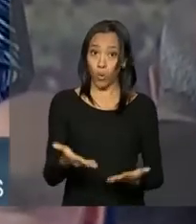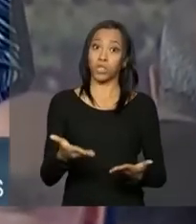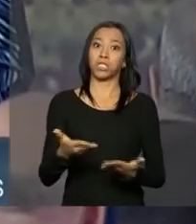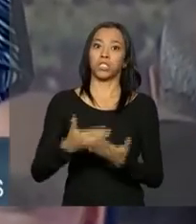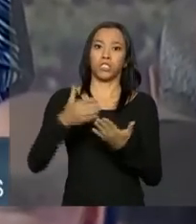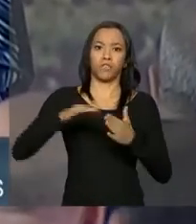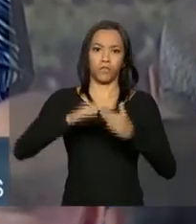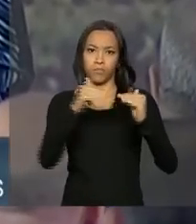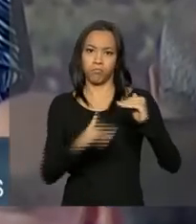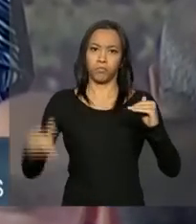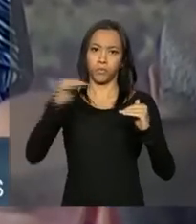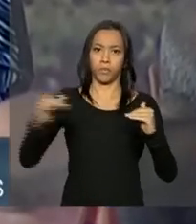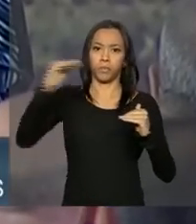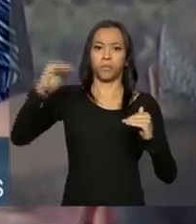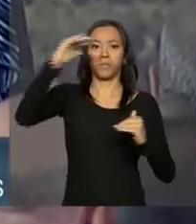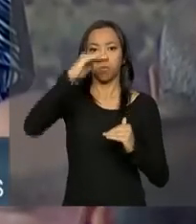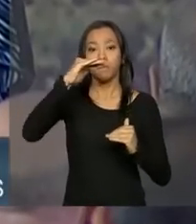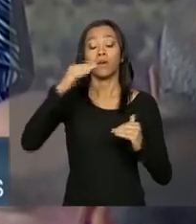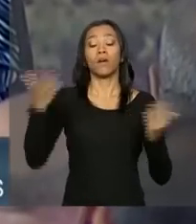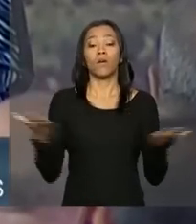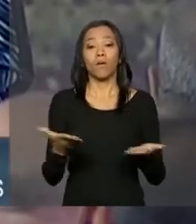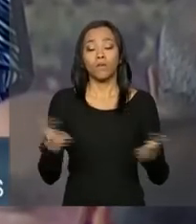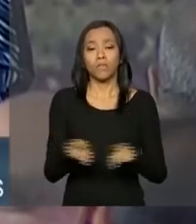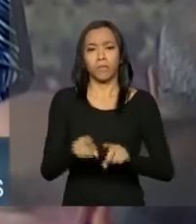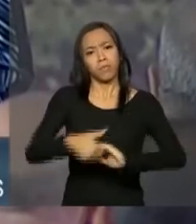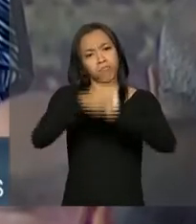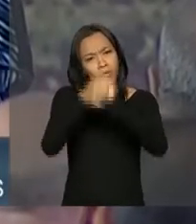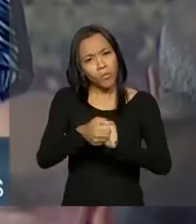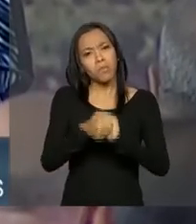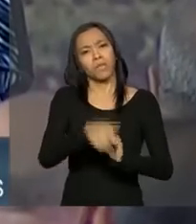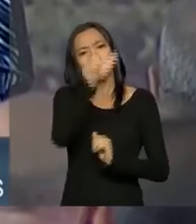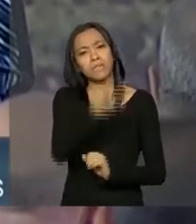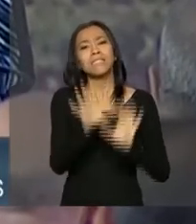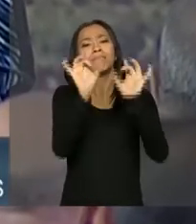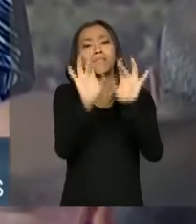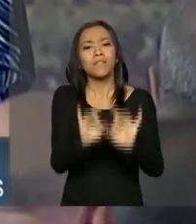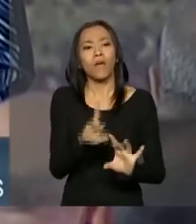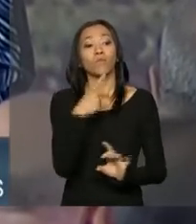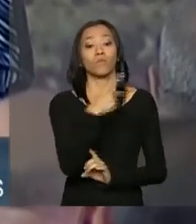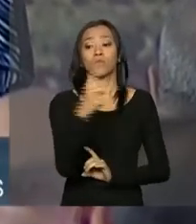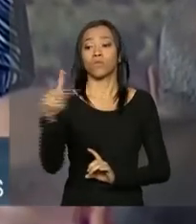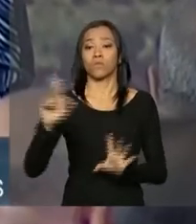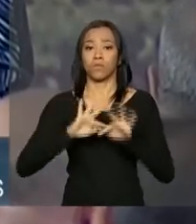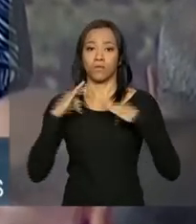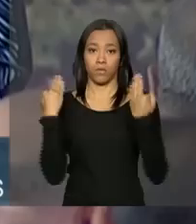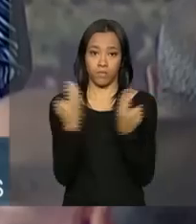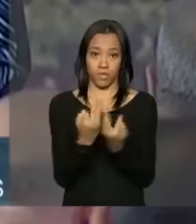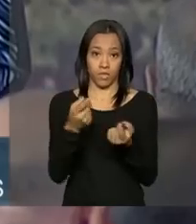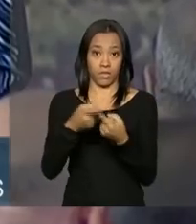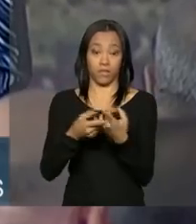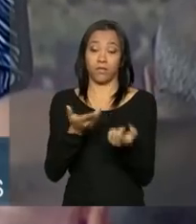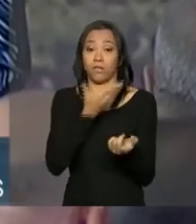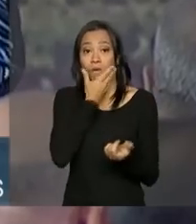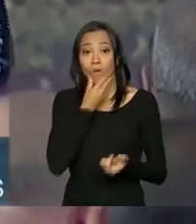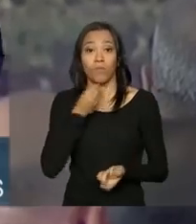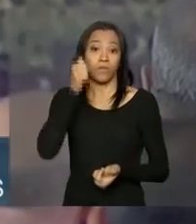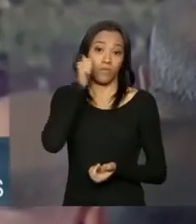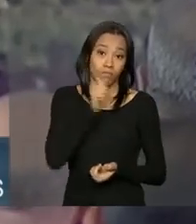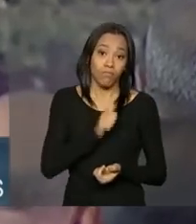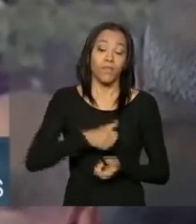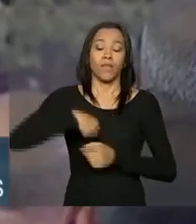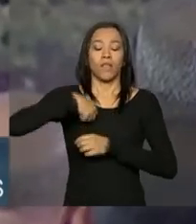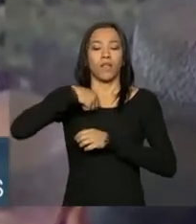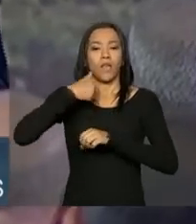um cumprimento muito especial às suas famílias, às senhoras, os senhores